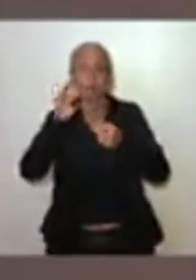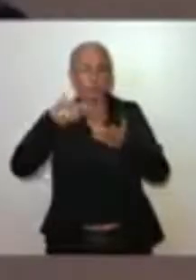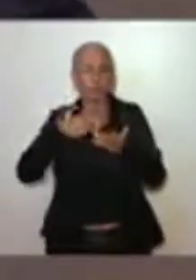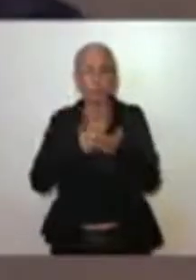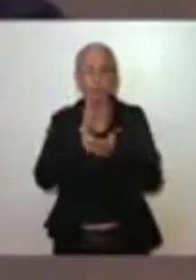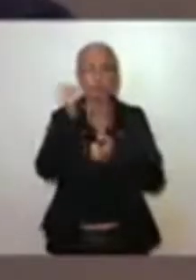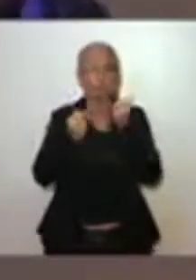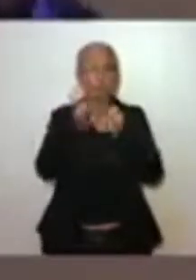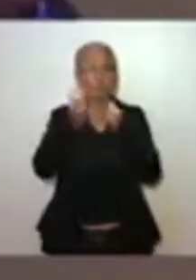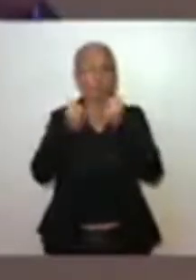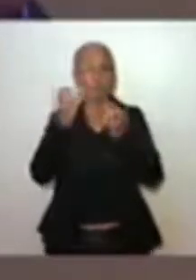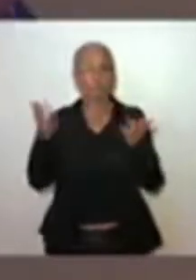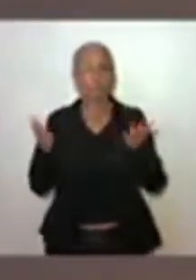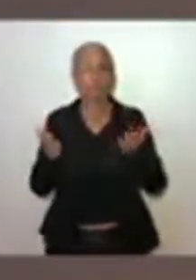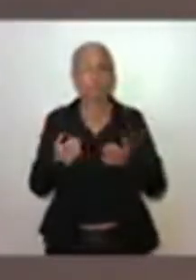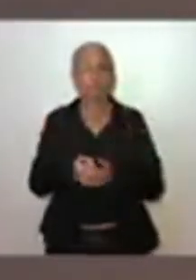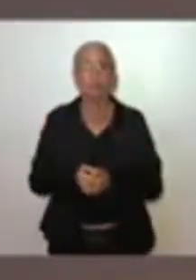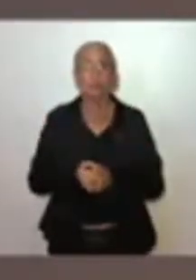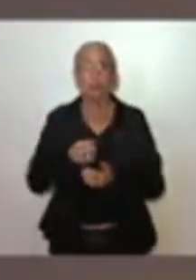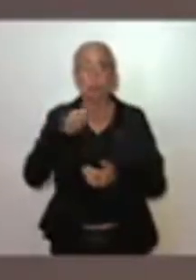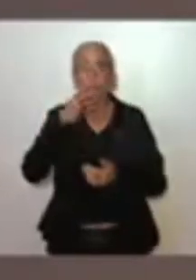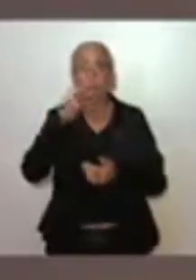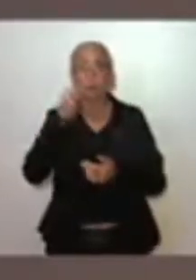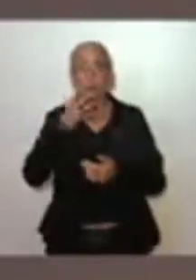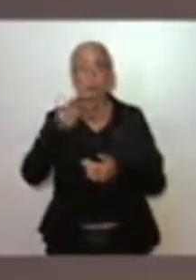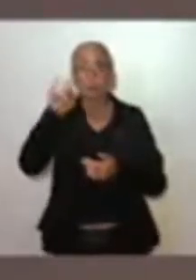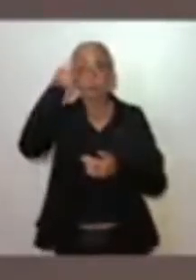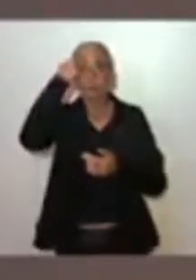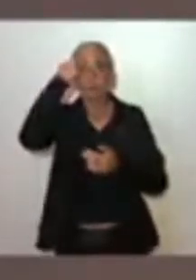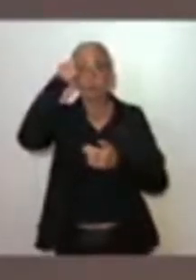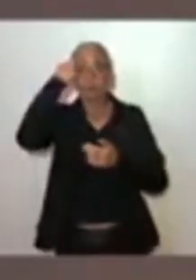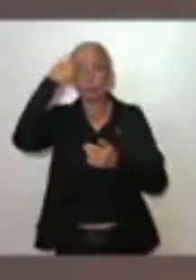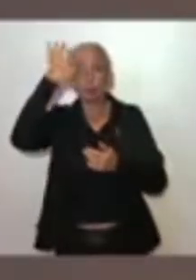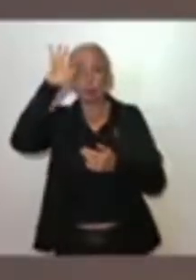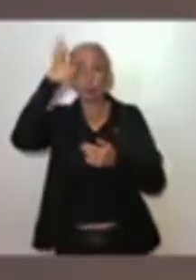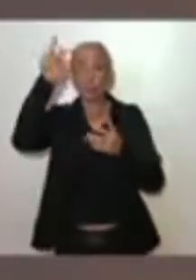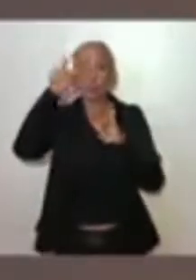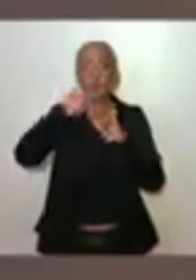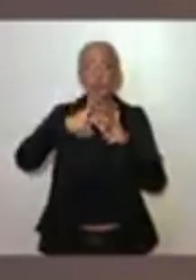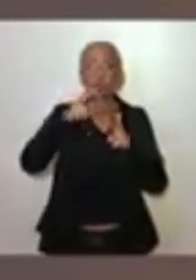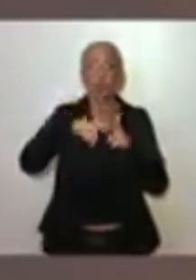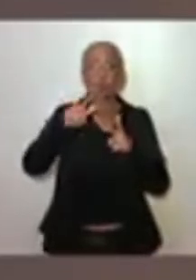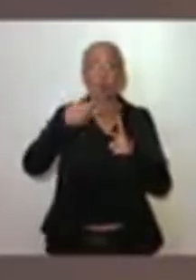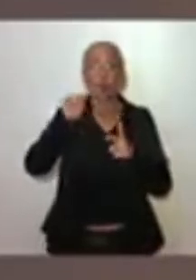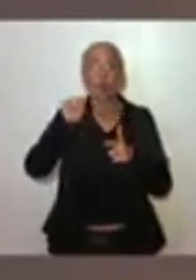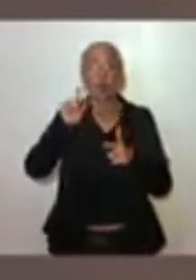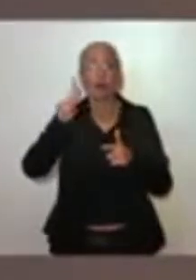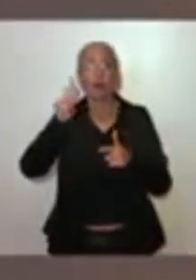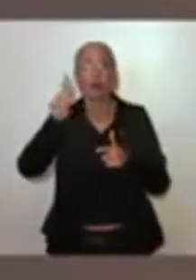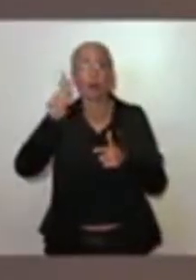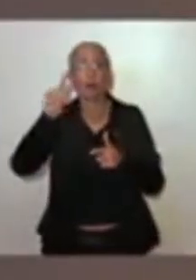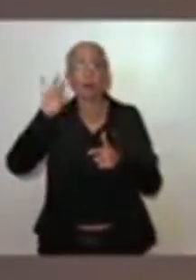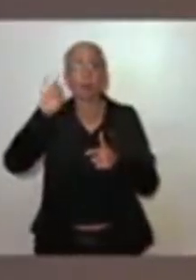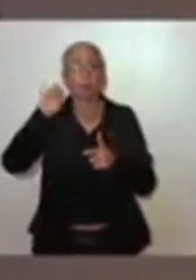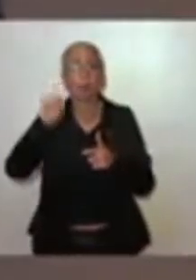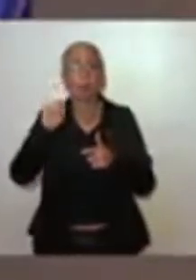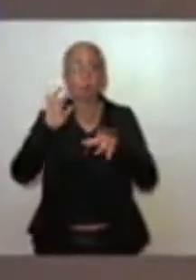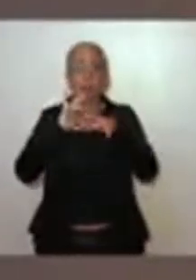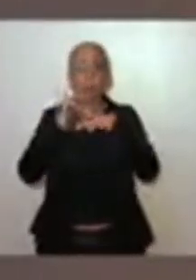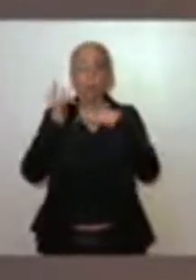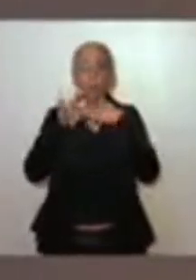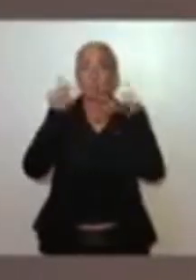e algumas das grandes decisões das nossas vidas hoje são tomadas por algoritmos você já programas